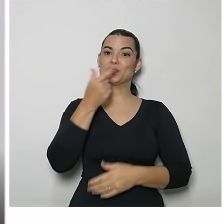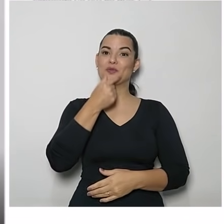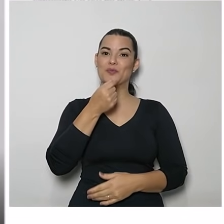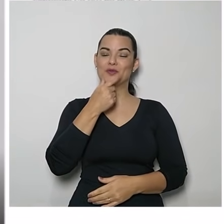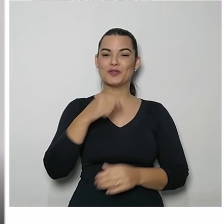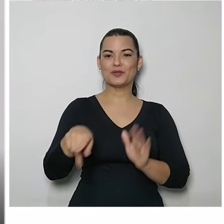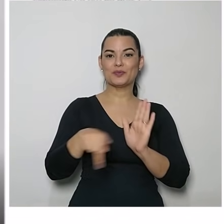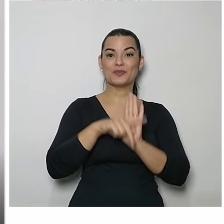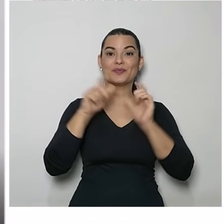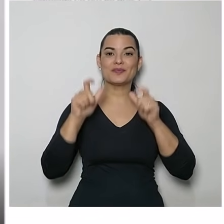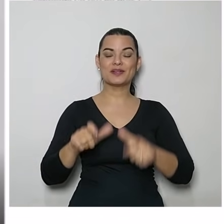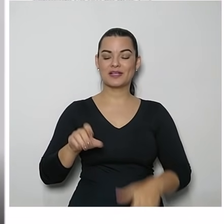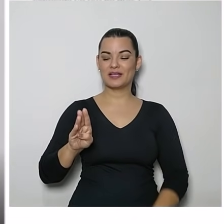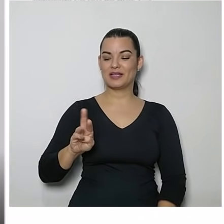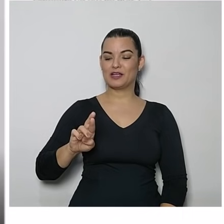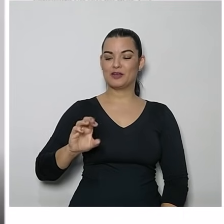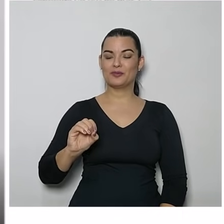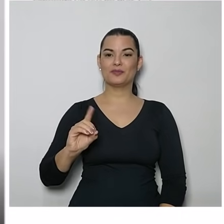Menino de Brodowski,